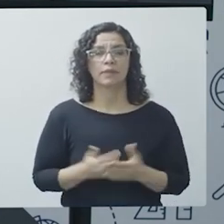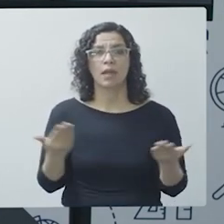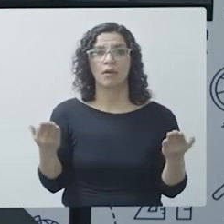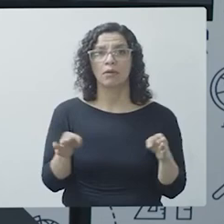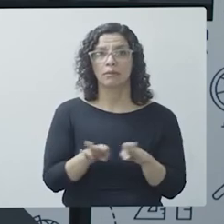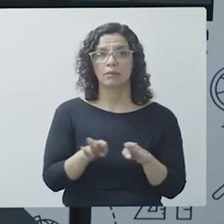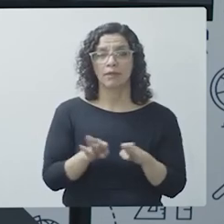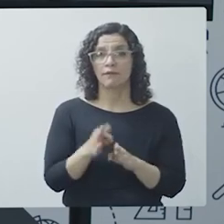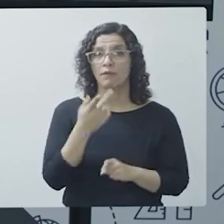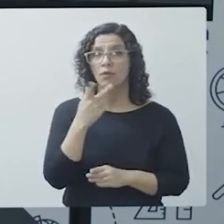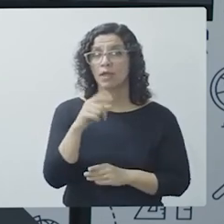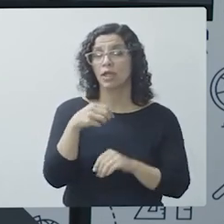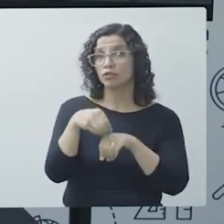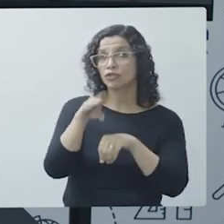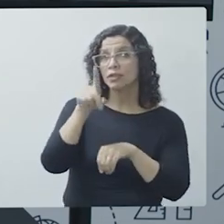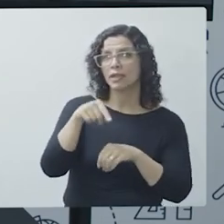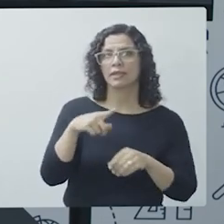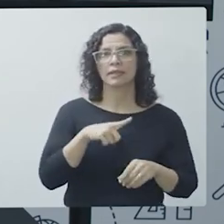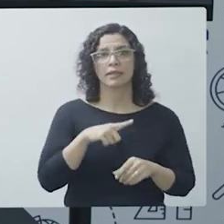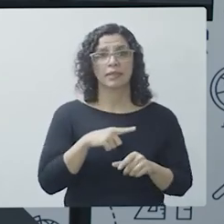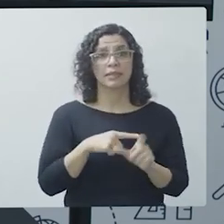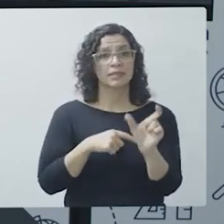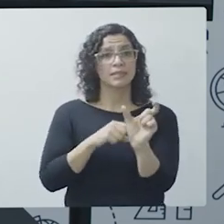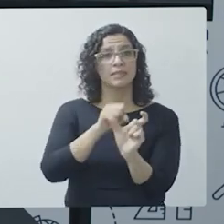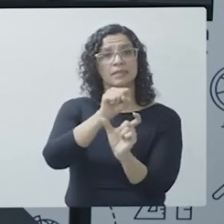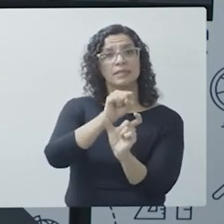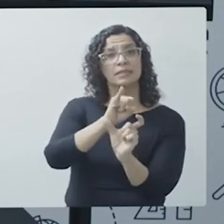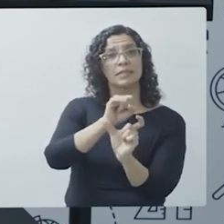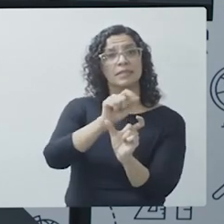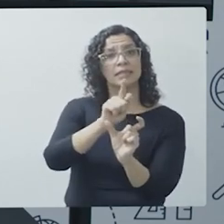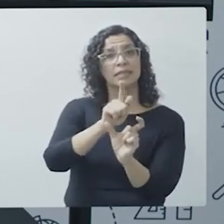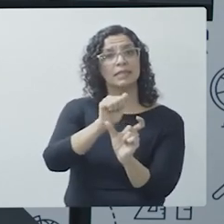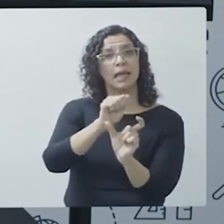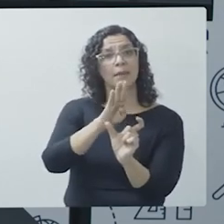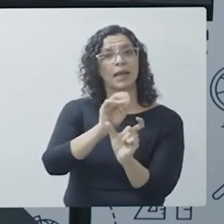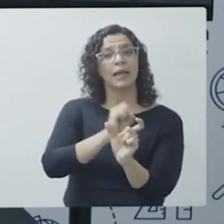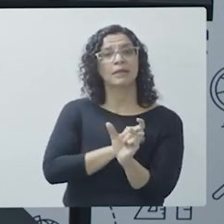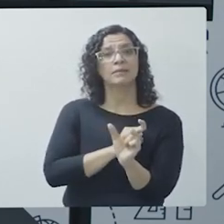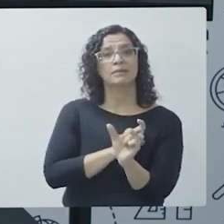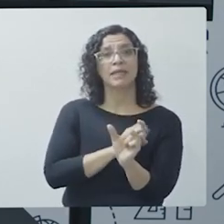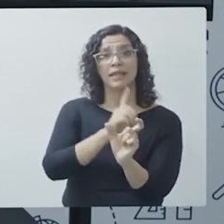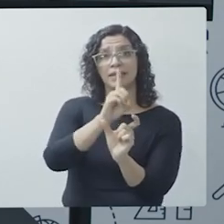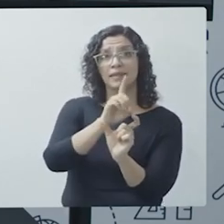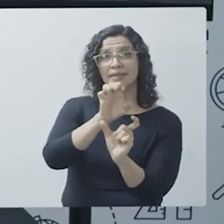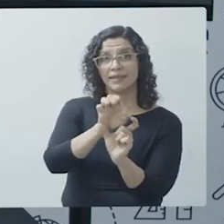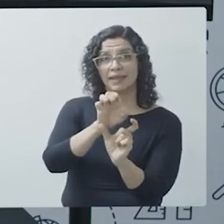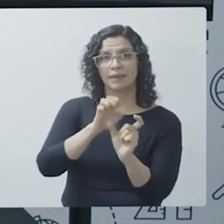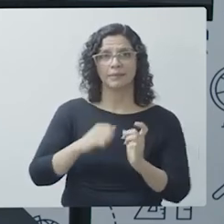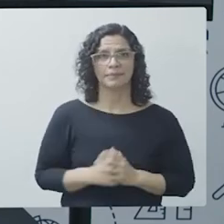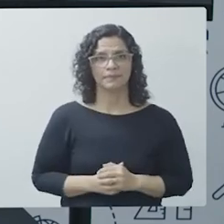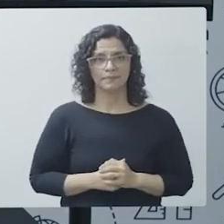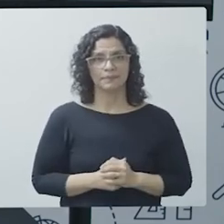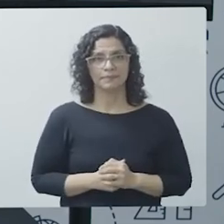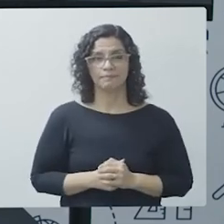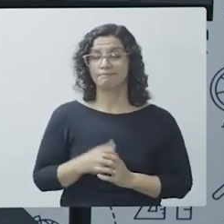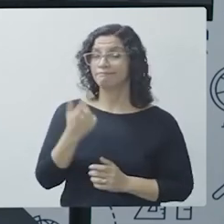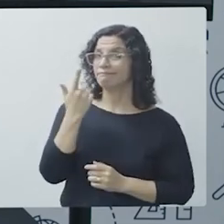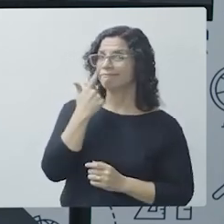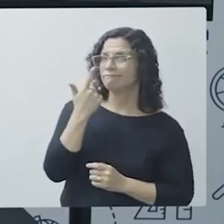dicas. Agora, a dica é: a primeira sílaba da palavra é